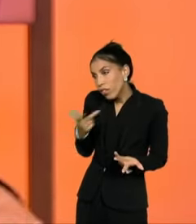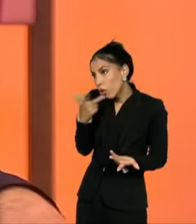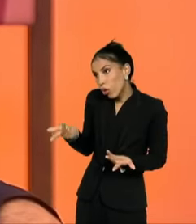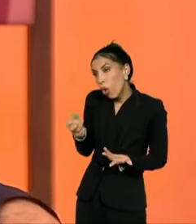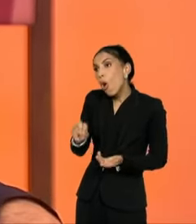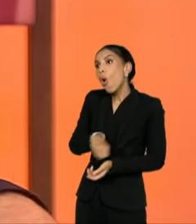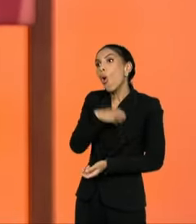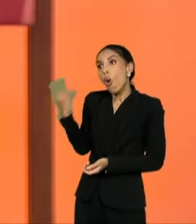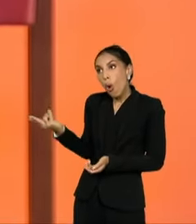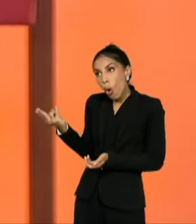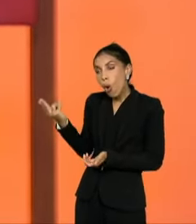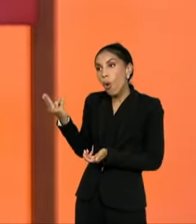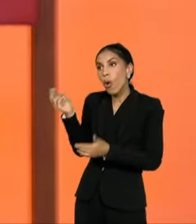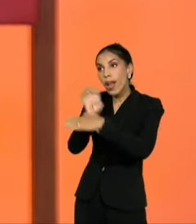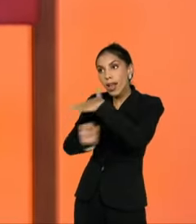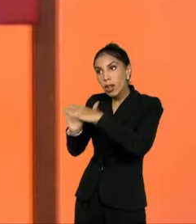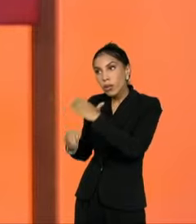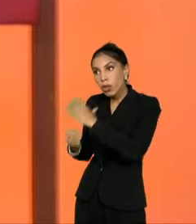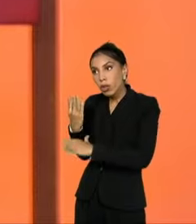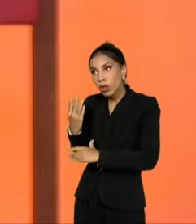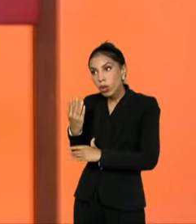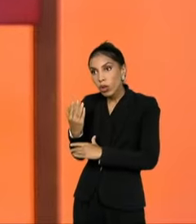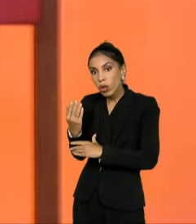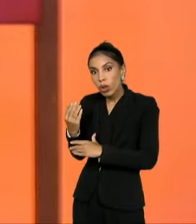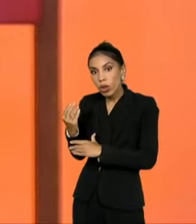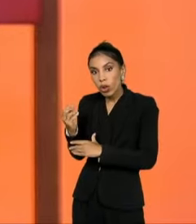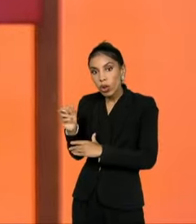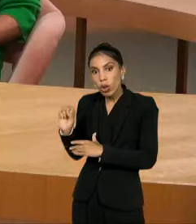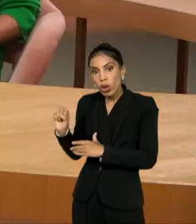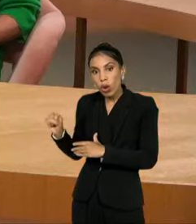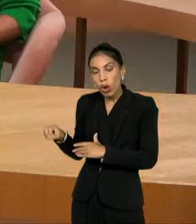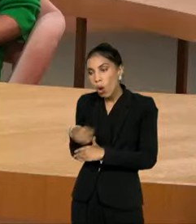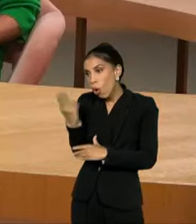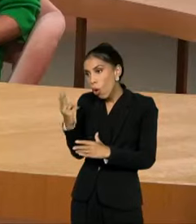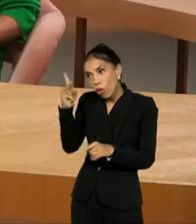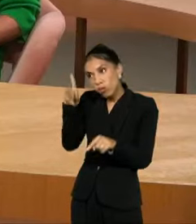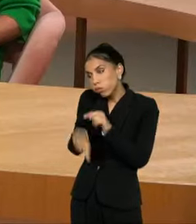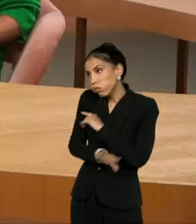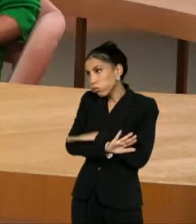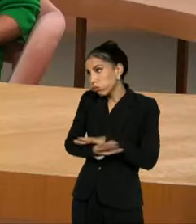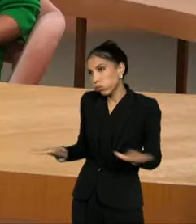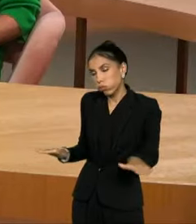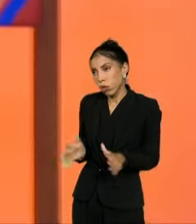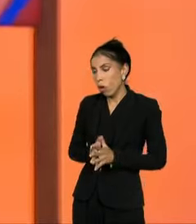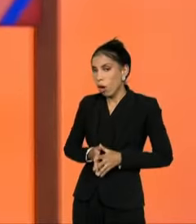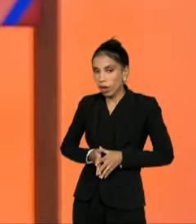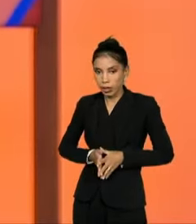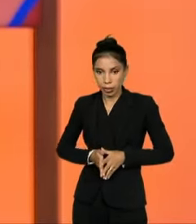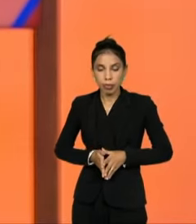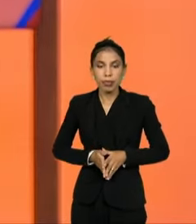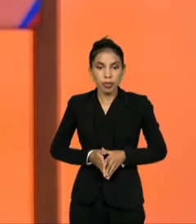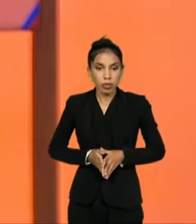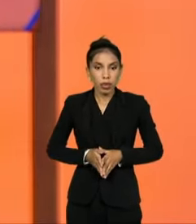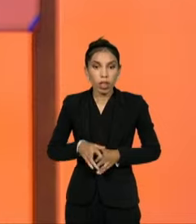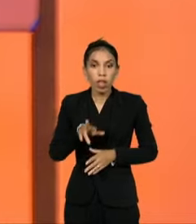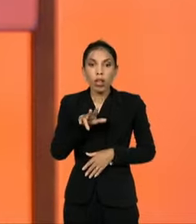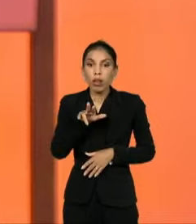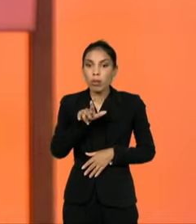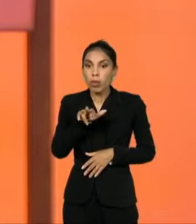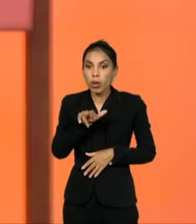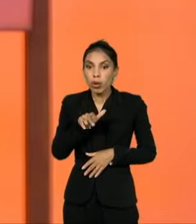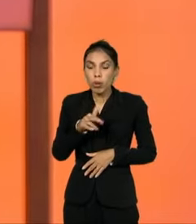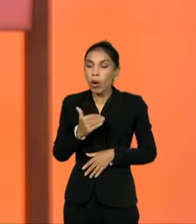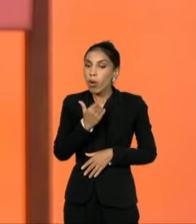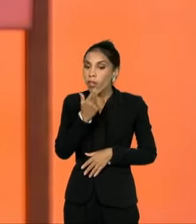né? Ou vocês regularizam ou a gente mata. Né? Ou nossa, a gente, né, resolve de outra maneira, né? E o meu irmão falou, olha,